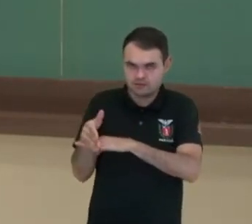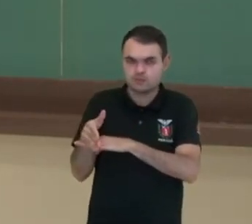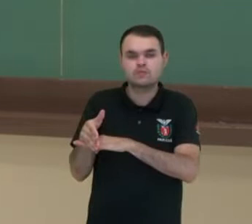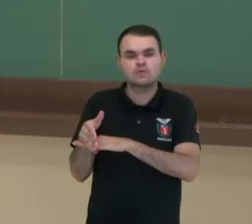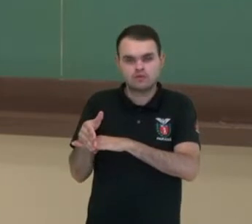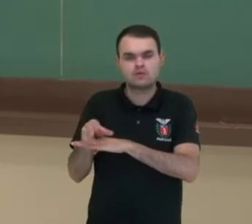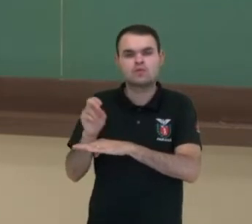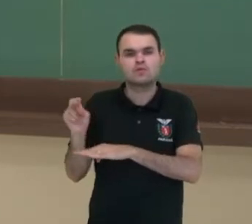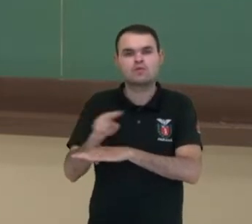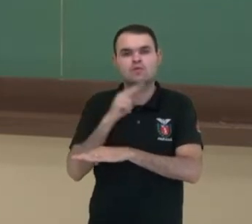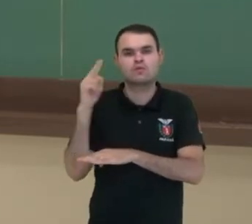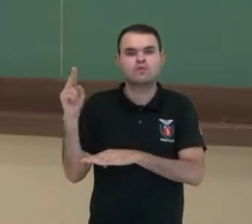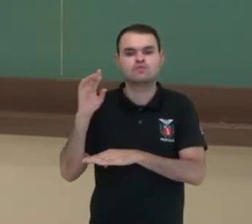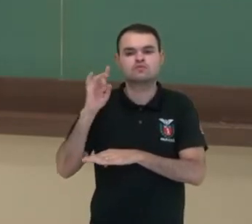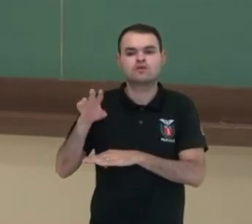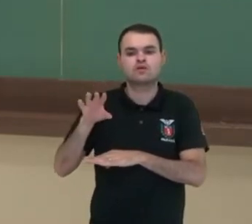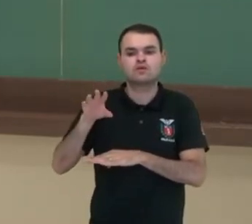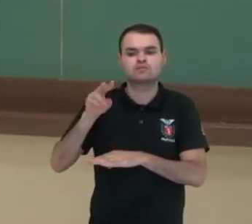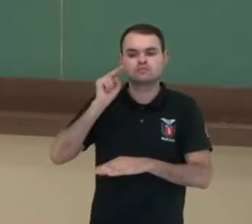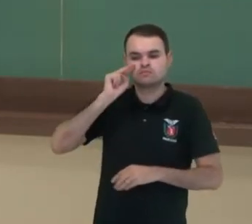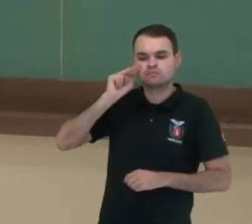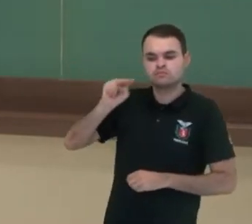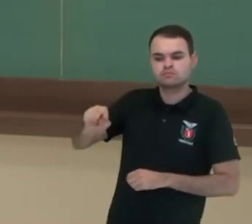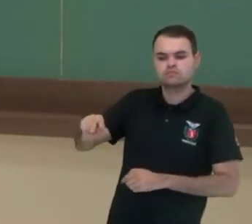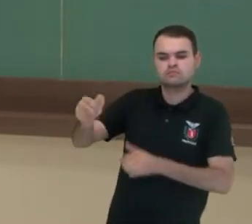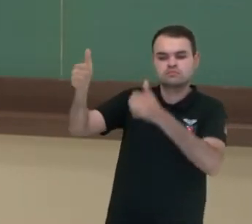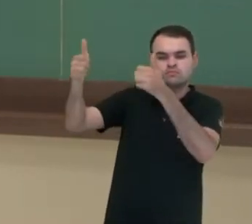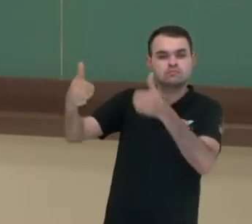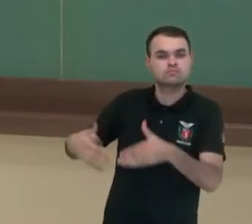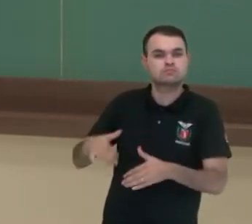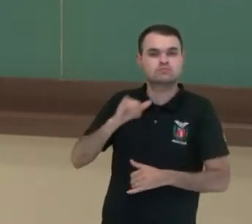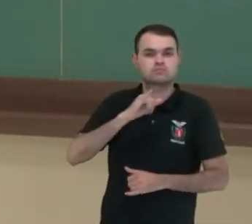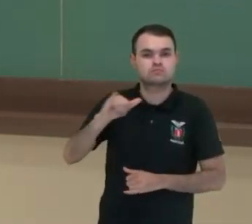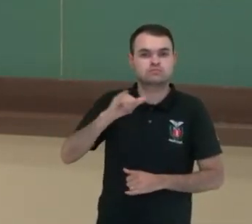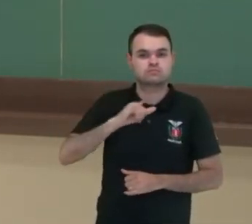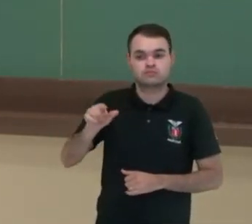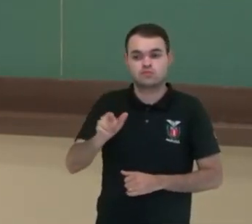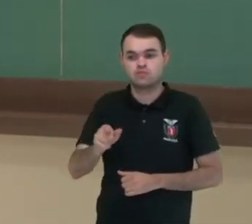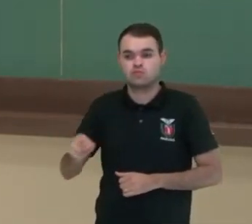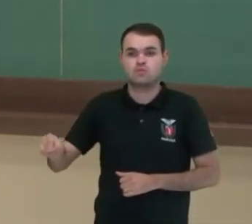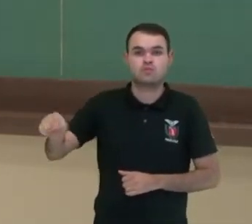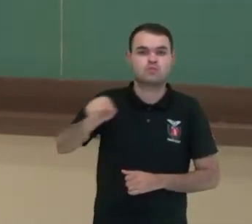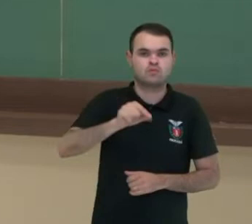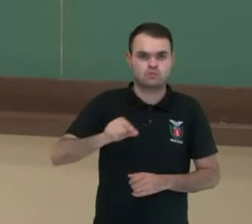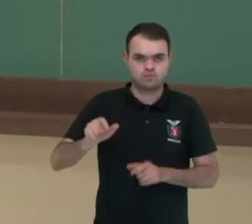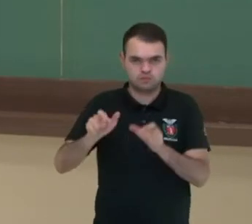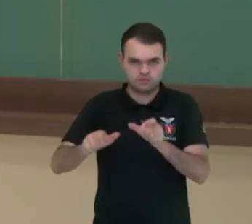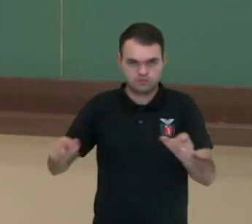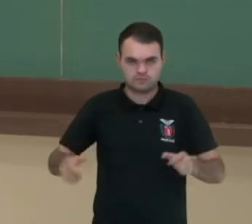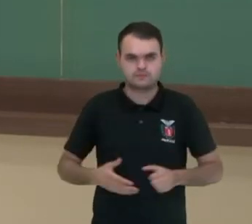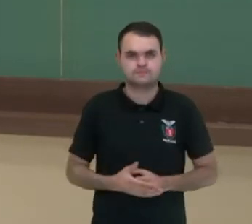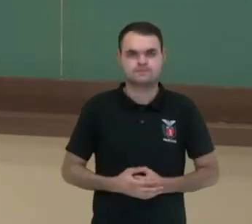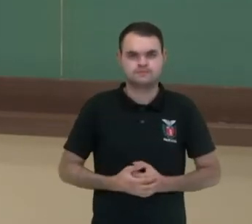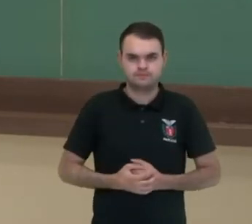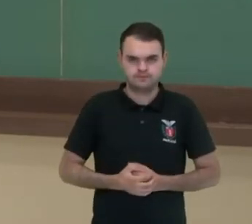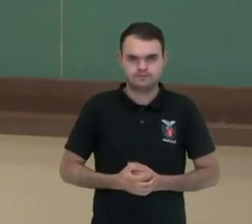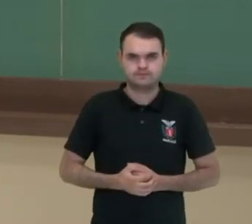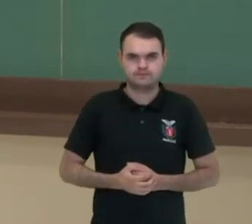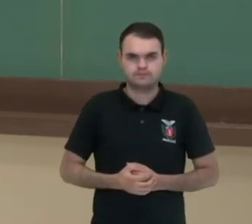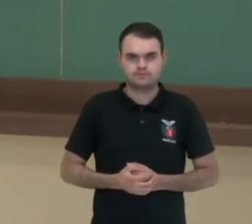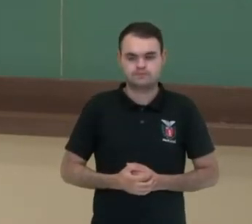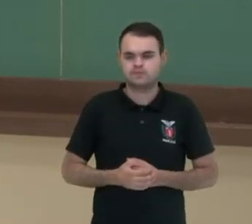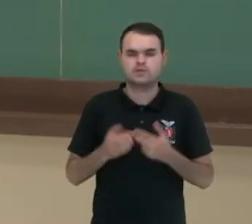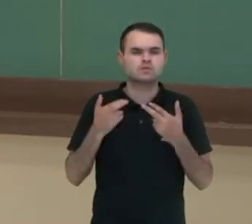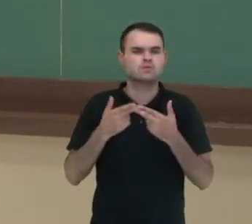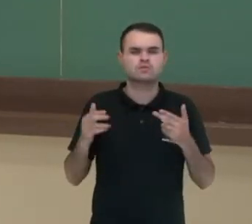fatos, ou ele está apenas relatando um acontecimento vivenciado por outros personagens, né? Então, ó, foi a